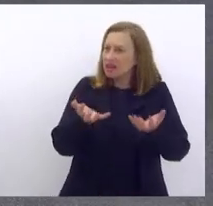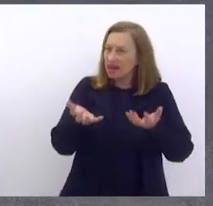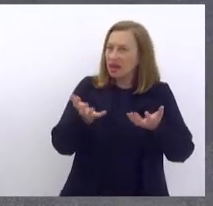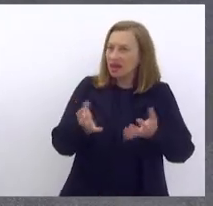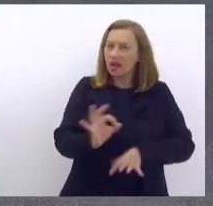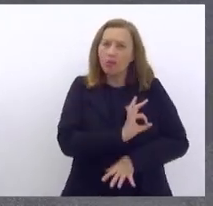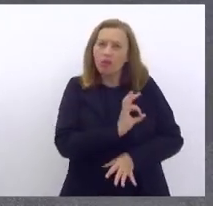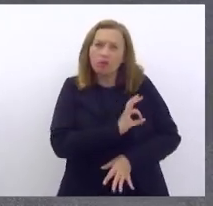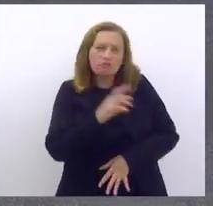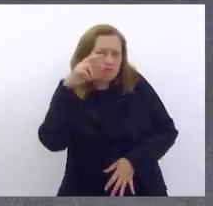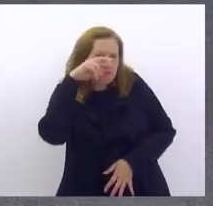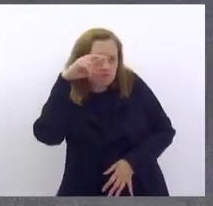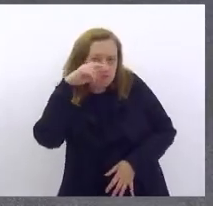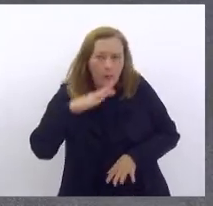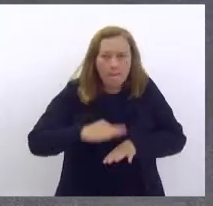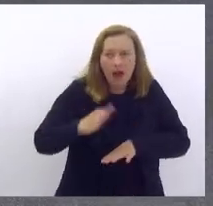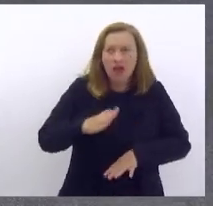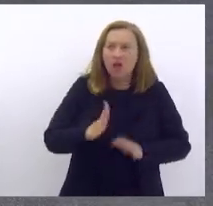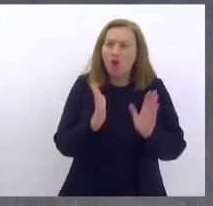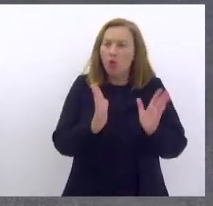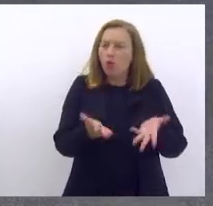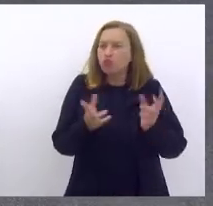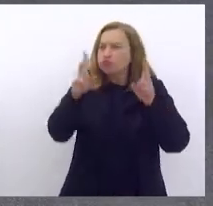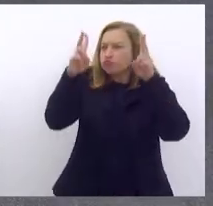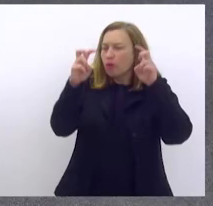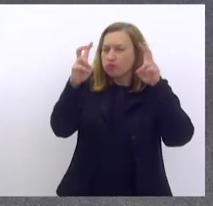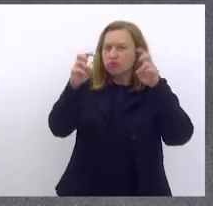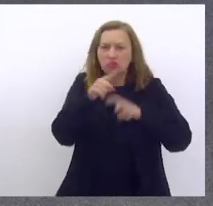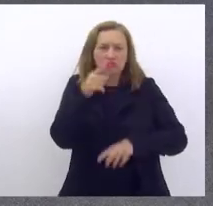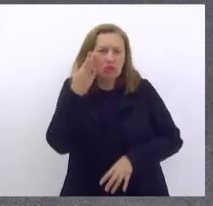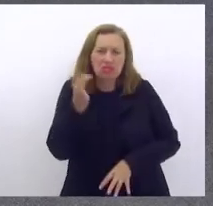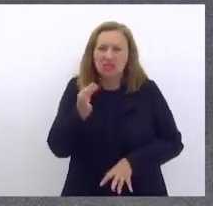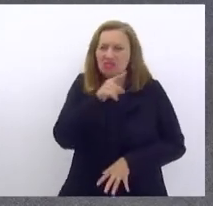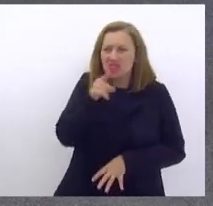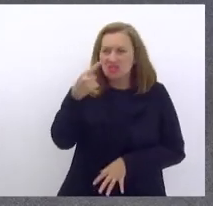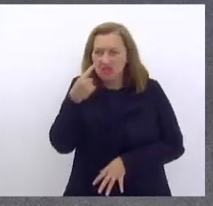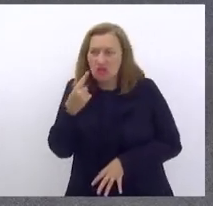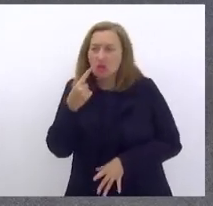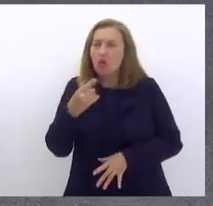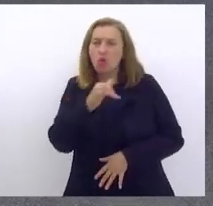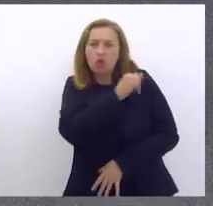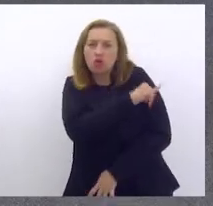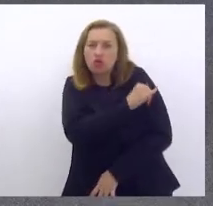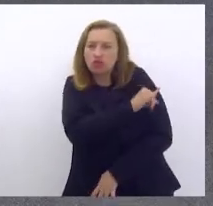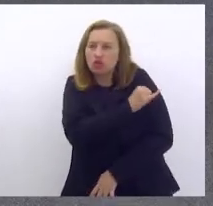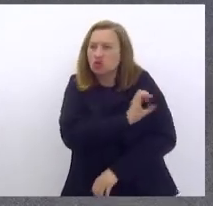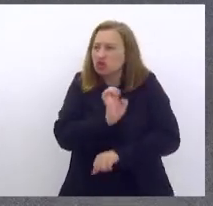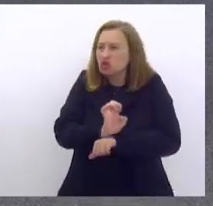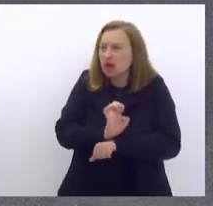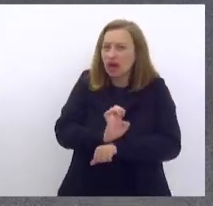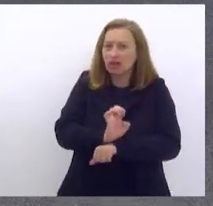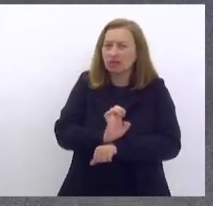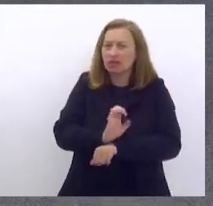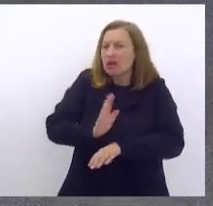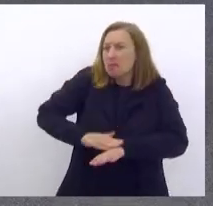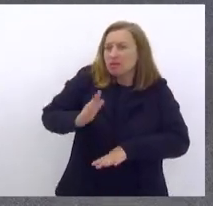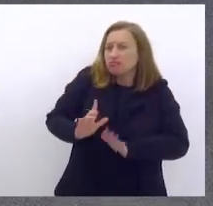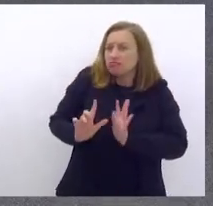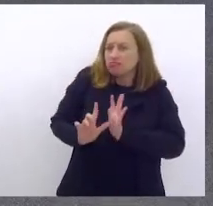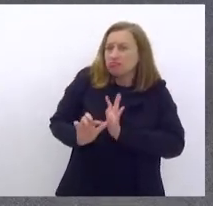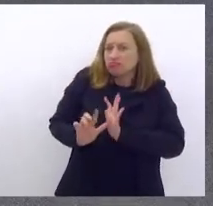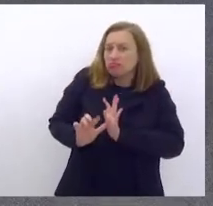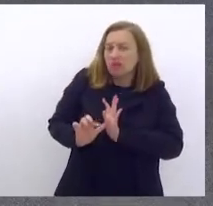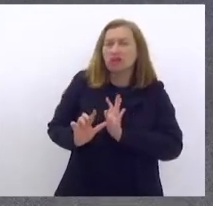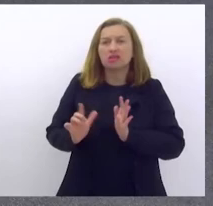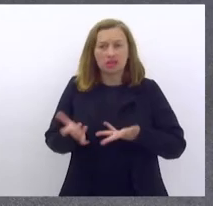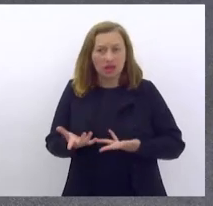polícia investigue mais. Hoje saiu uma matéria, não sei se vocês viram, que o Rio de Janeiro é um dos estados que está mais atrasado,